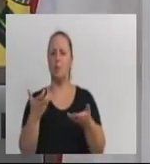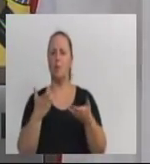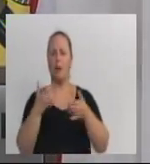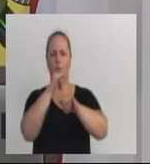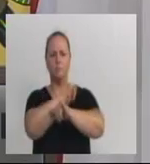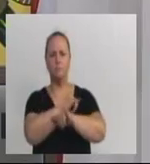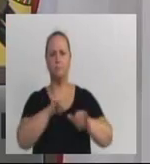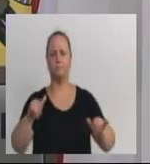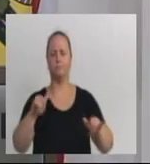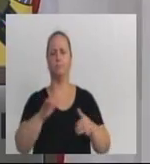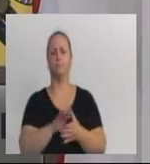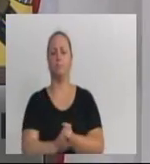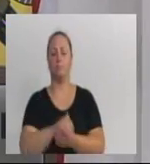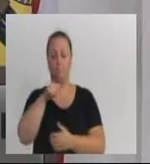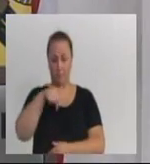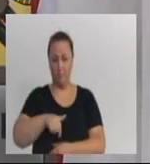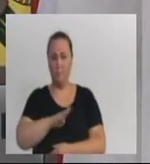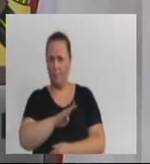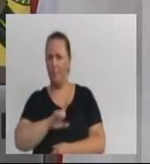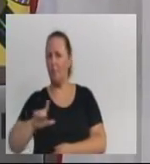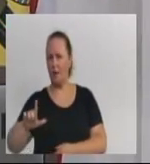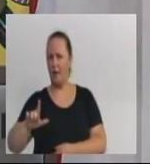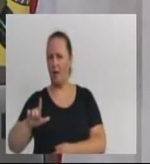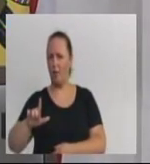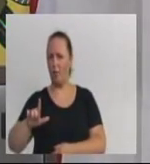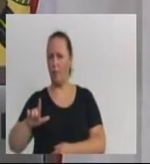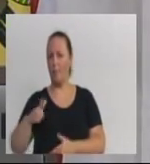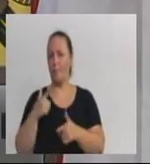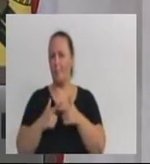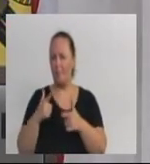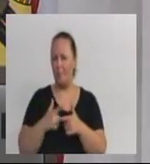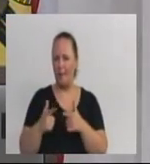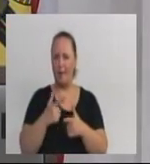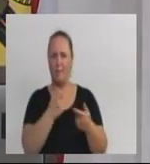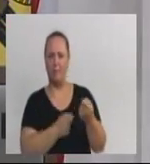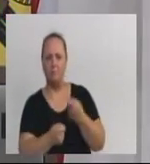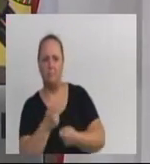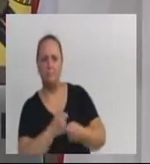ela é fictícia, mas ela é uma crise criada